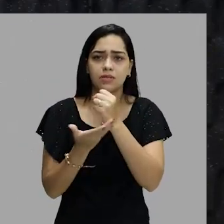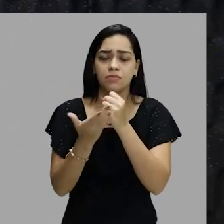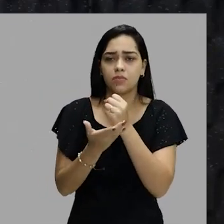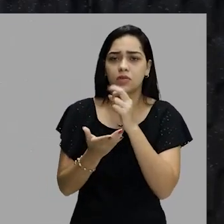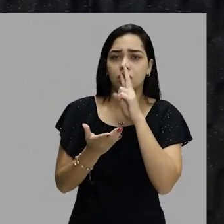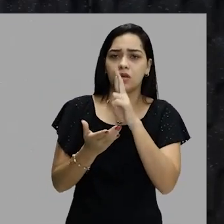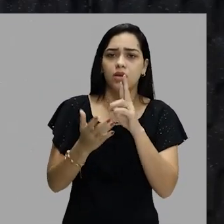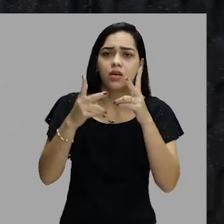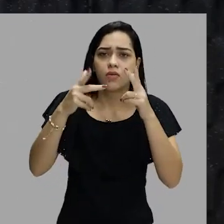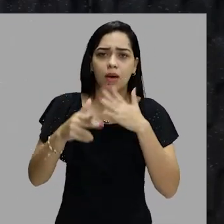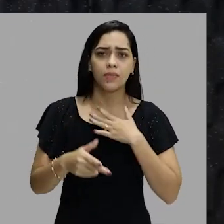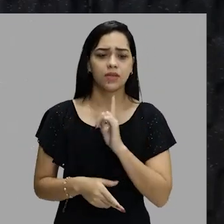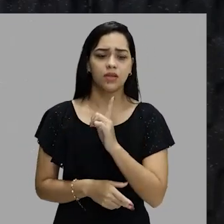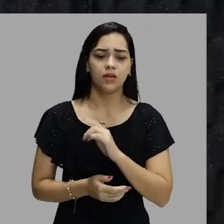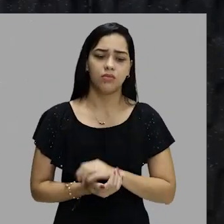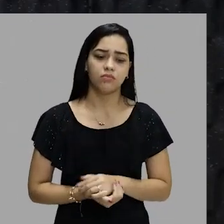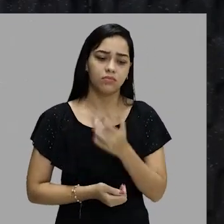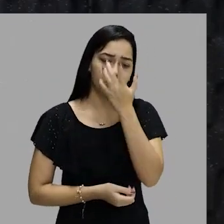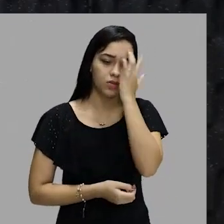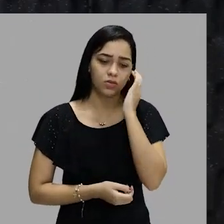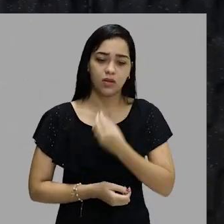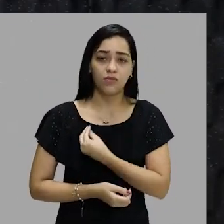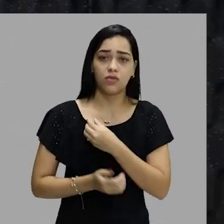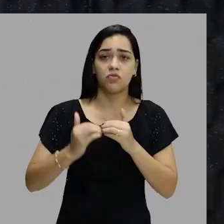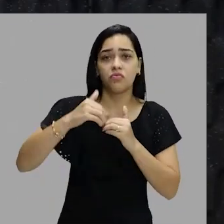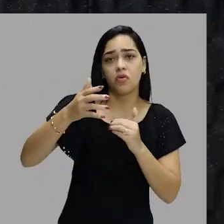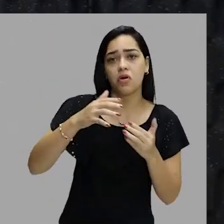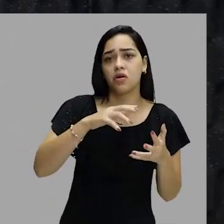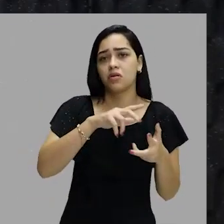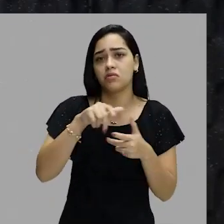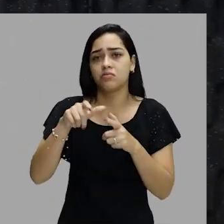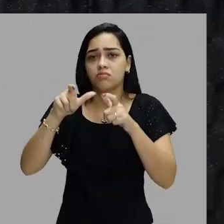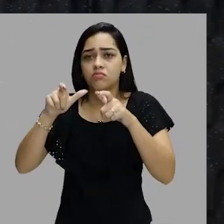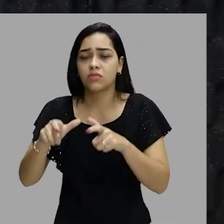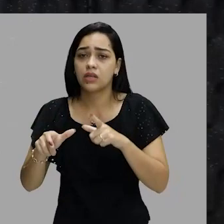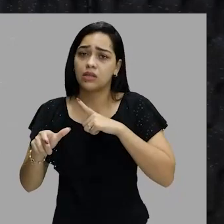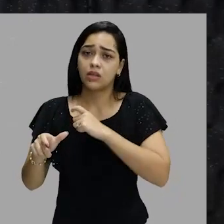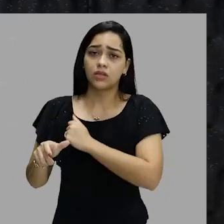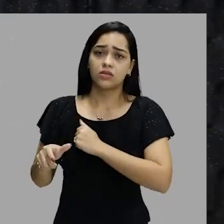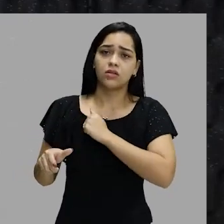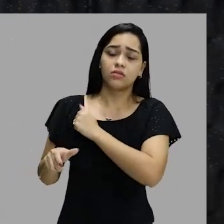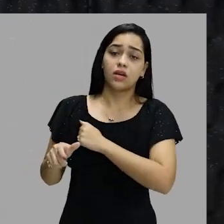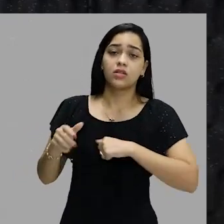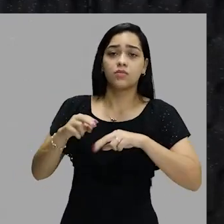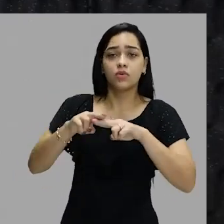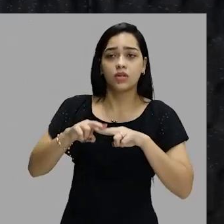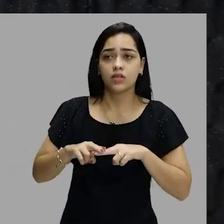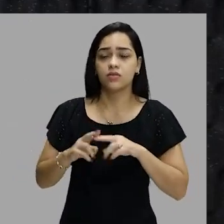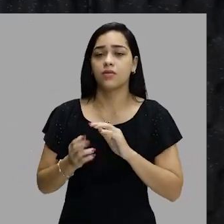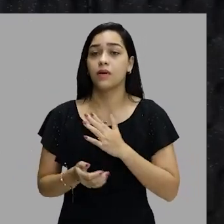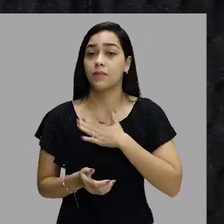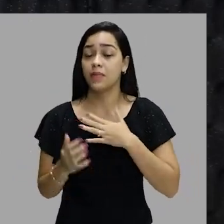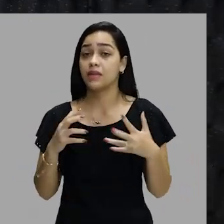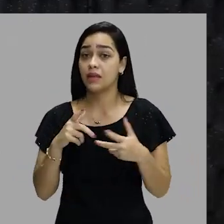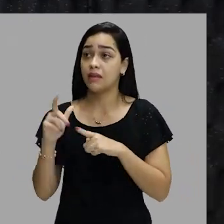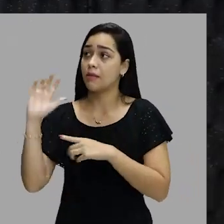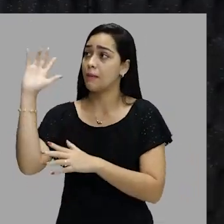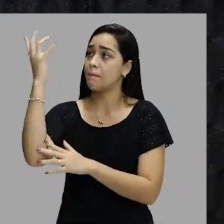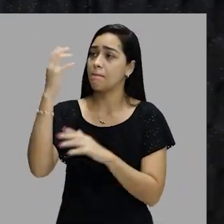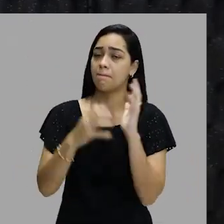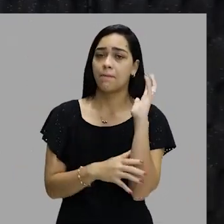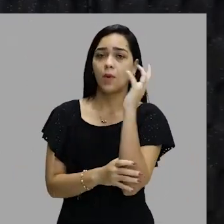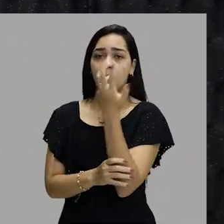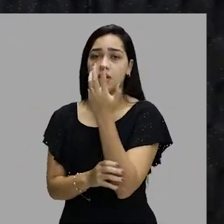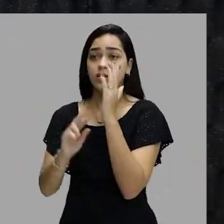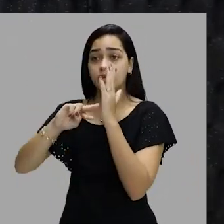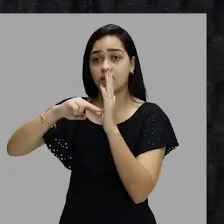minha. Eu botei alguém que está vivendo fora da sua terra natal e tem saudades desse lugar. Por isso que ele, olha, minha terra tem palmeiras. Ou